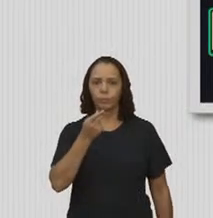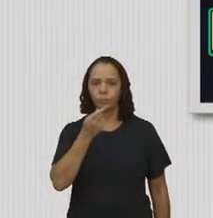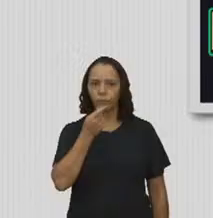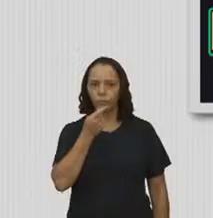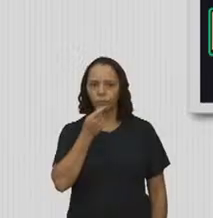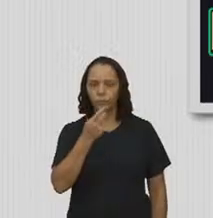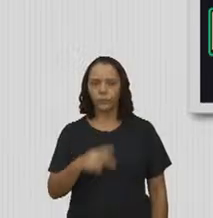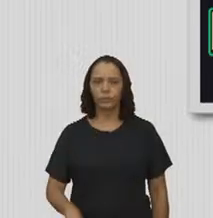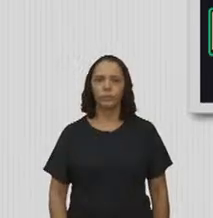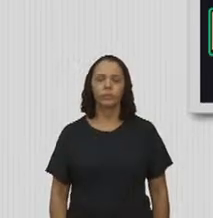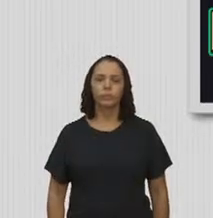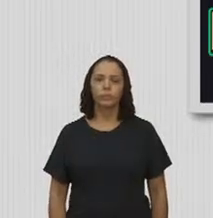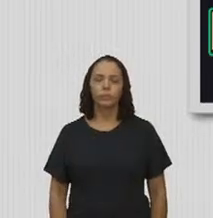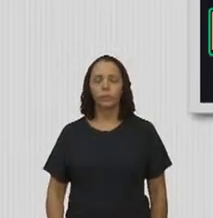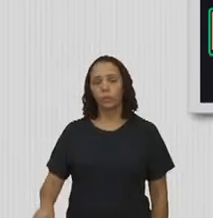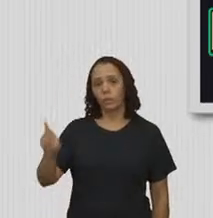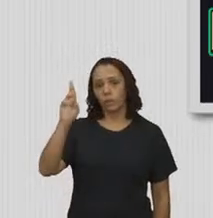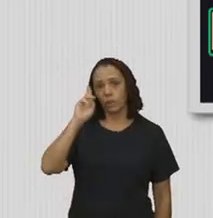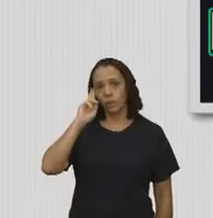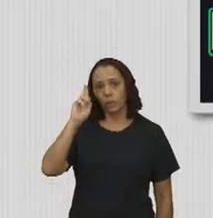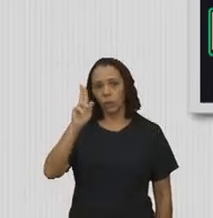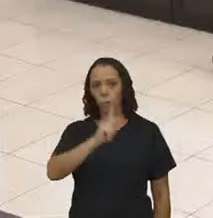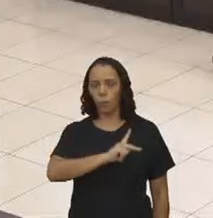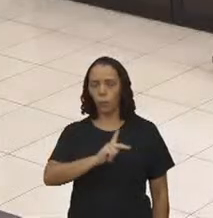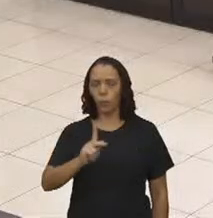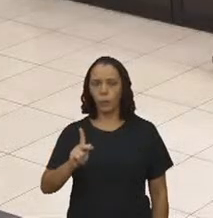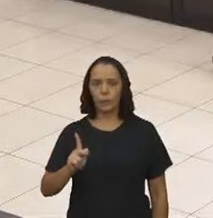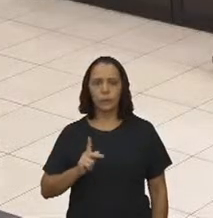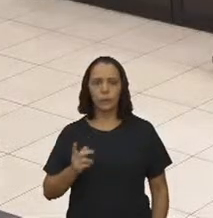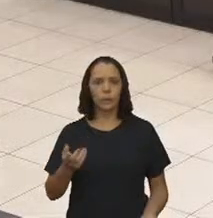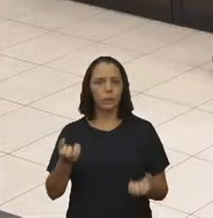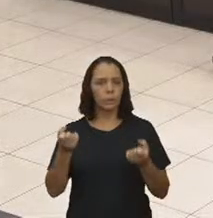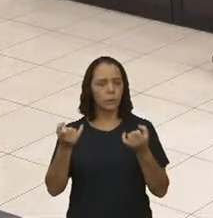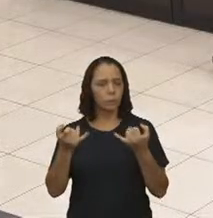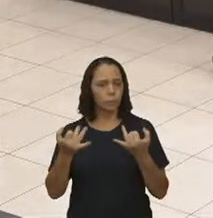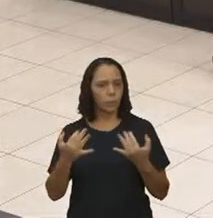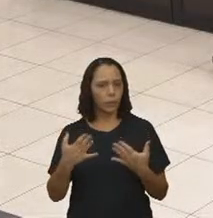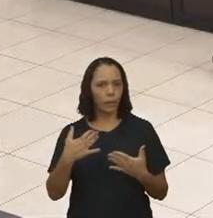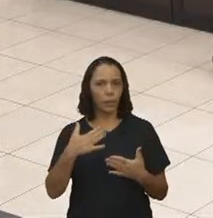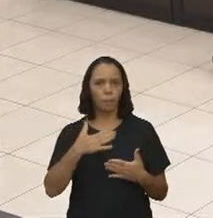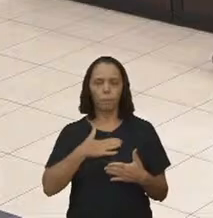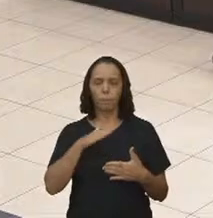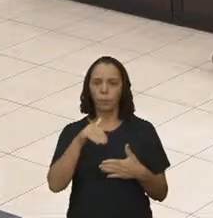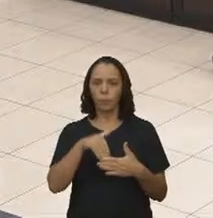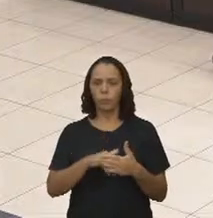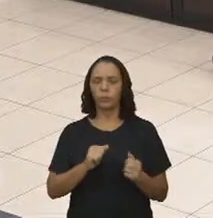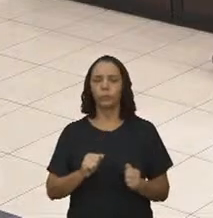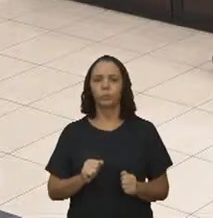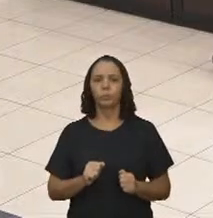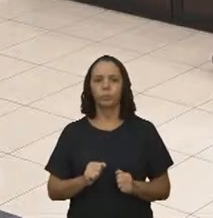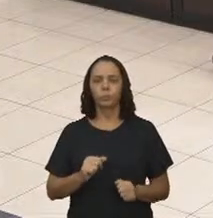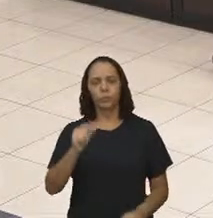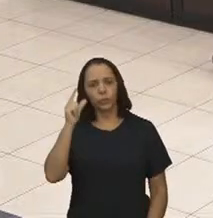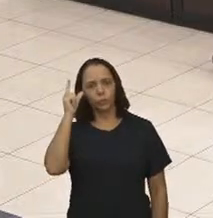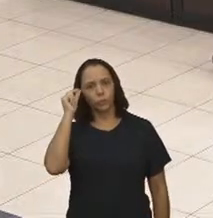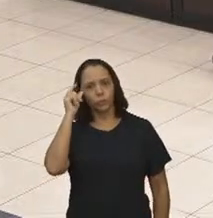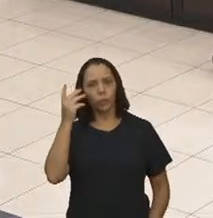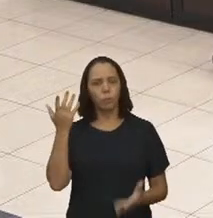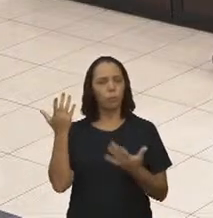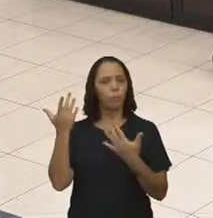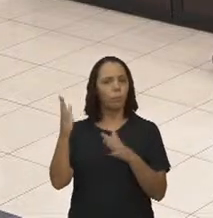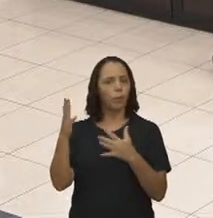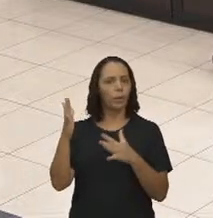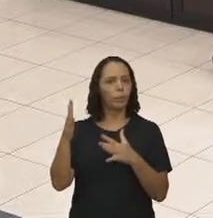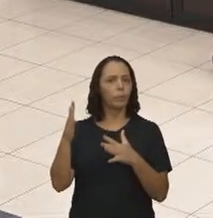Barreto? Senhor presidente, eu quero justificar o voto. Quero primeiro dar os parabéns ao vereador Jean pela